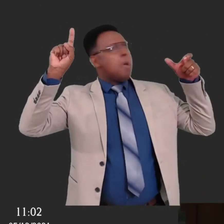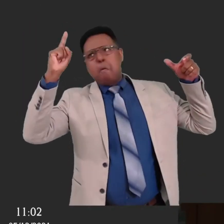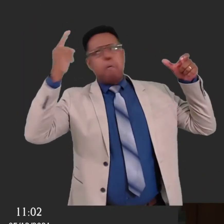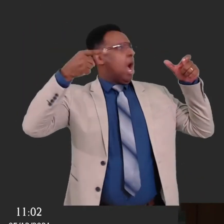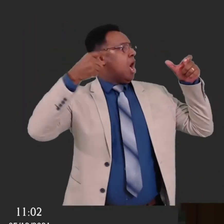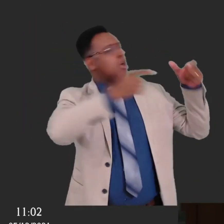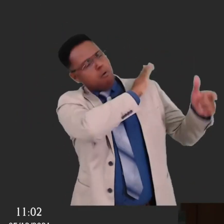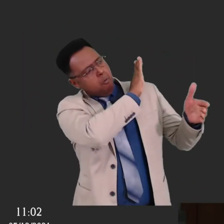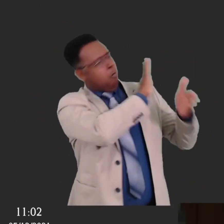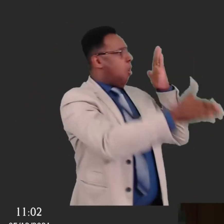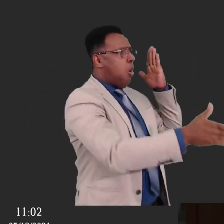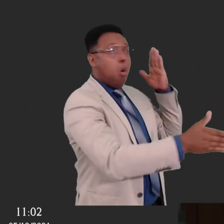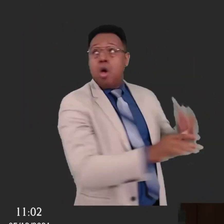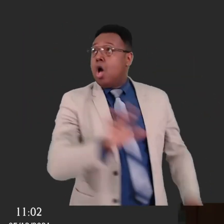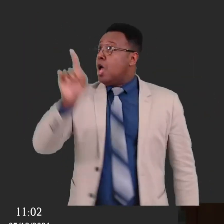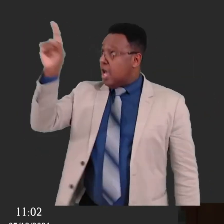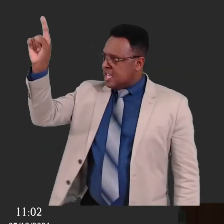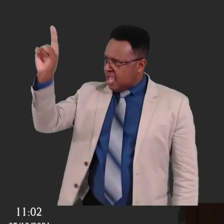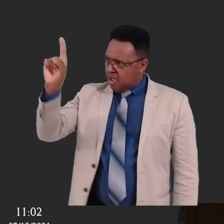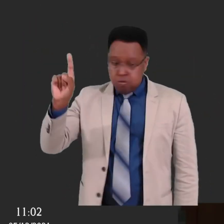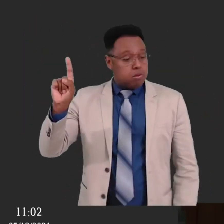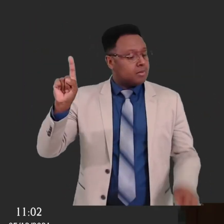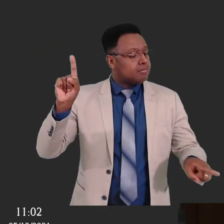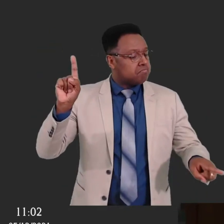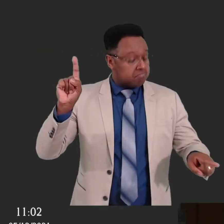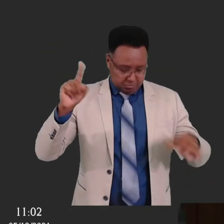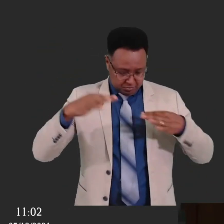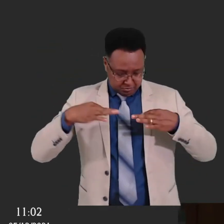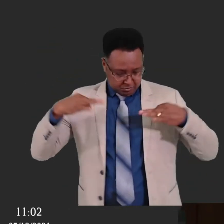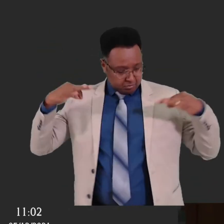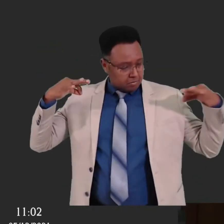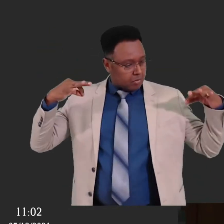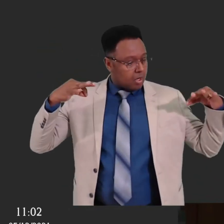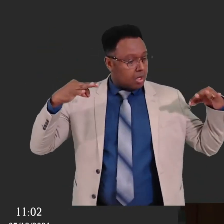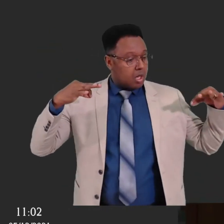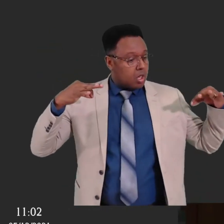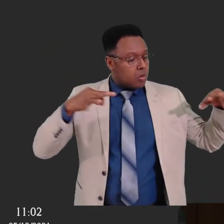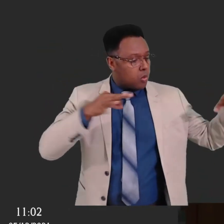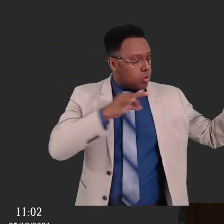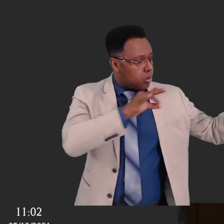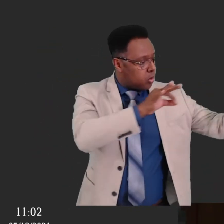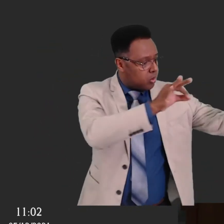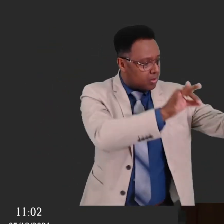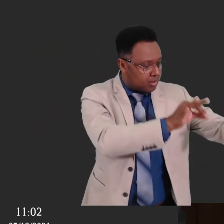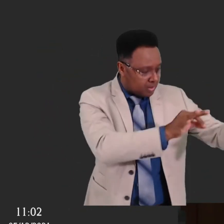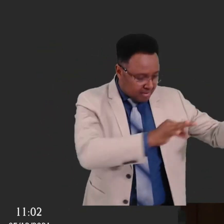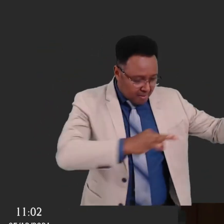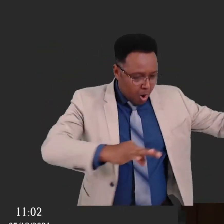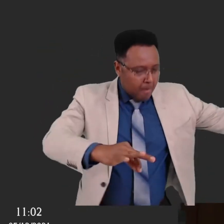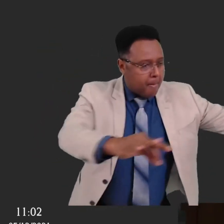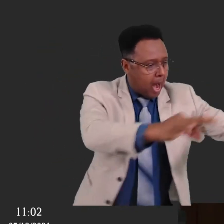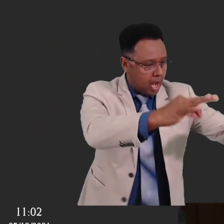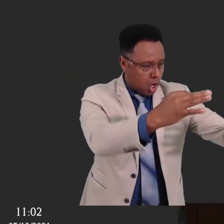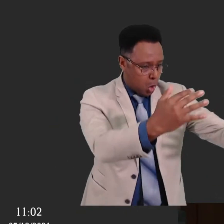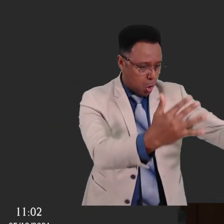e troque a sua roupa e põe uma mitra nova na sua, limpa na sua cabeça. Será que o Senhor não pode